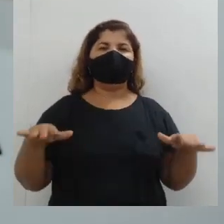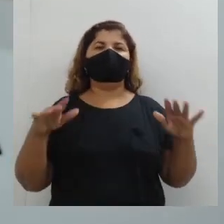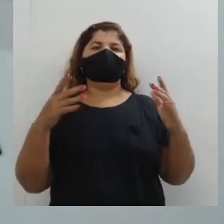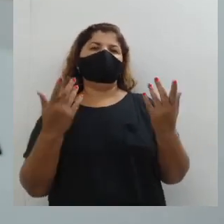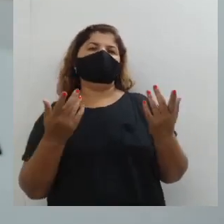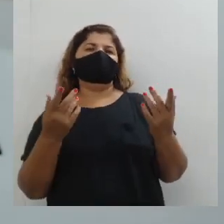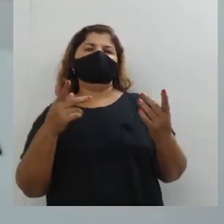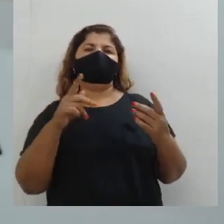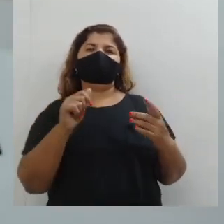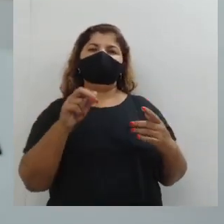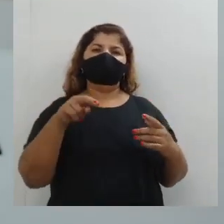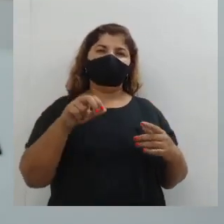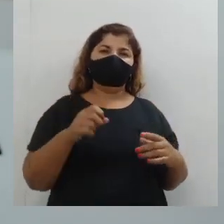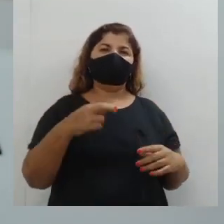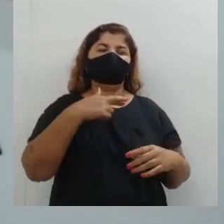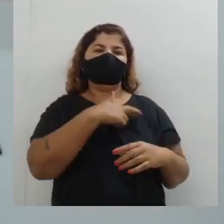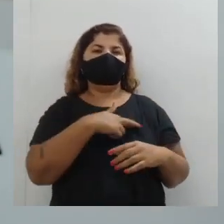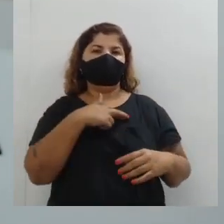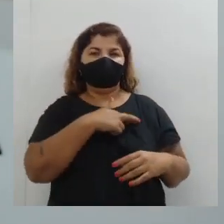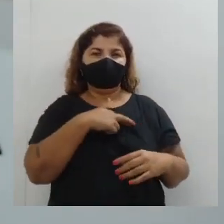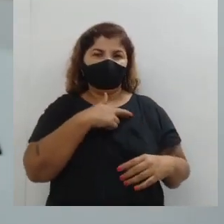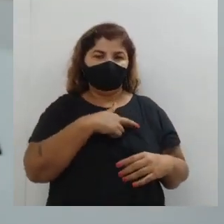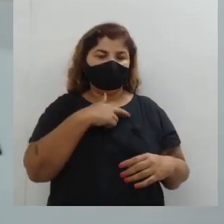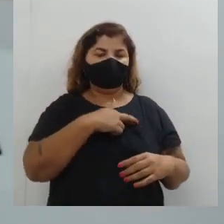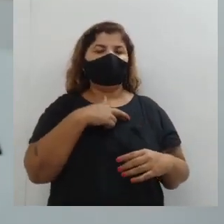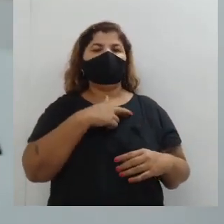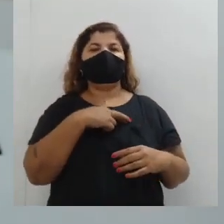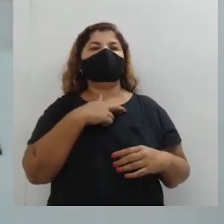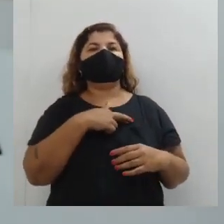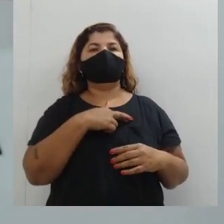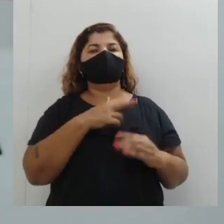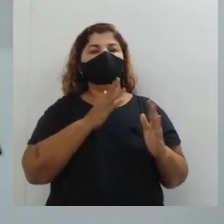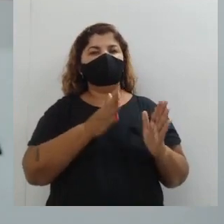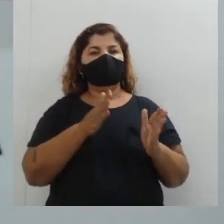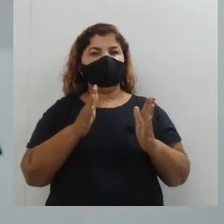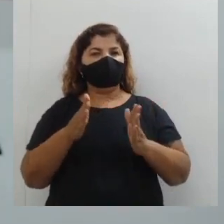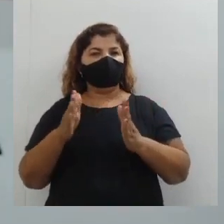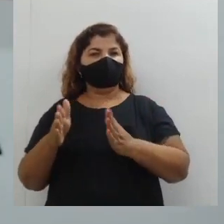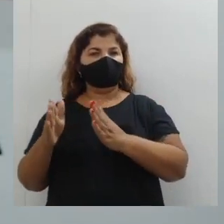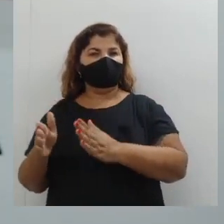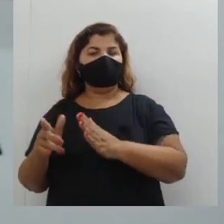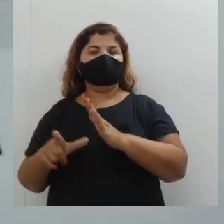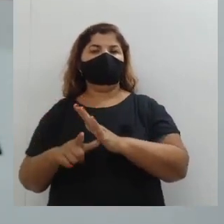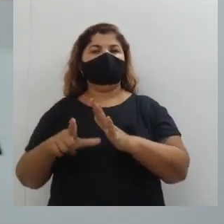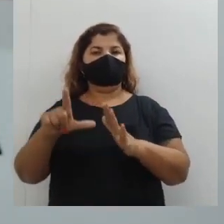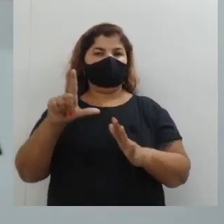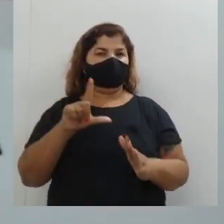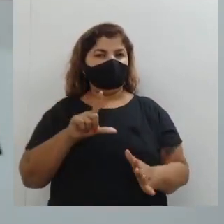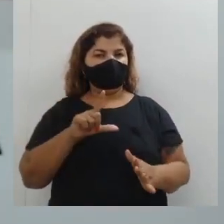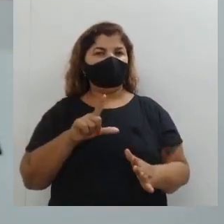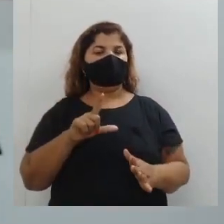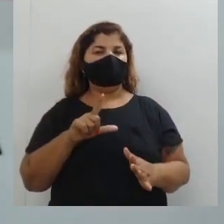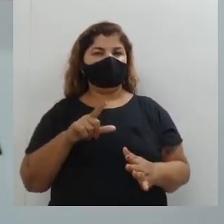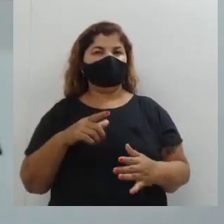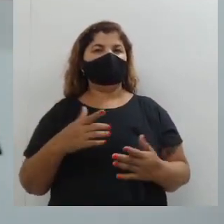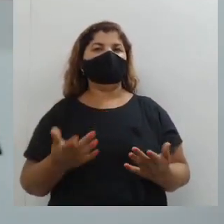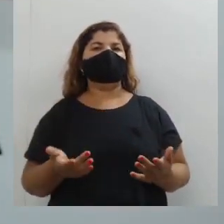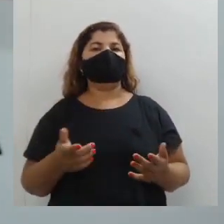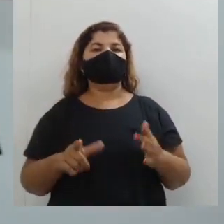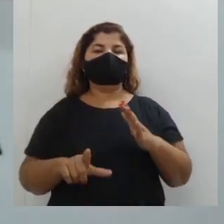pré-romantismo, ou seja, todas elas, a grosso modo, podemos dizer que houve